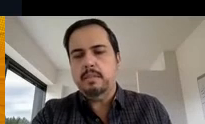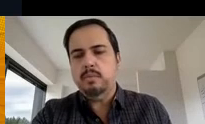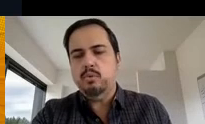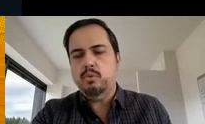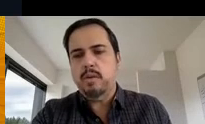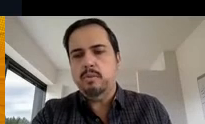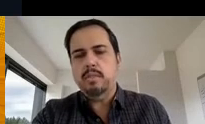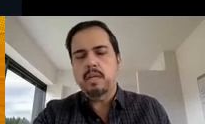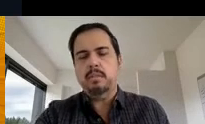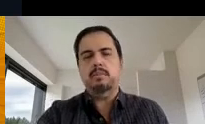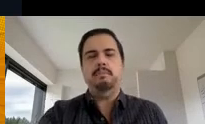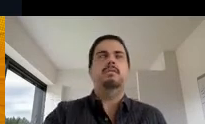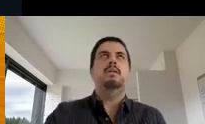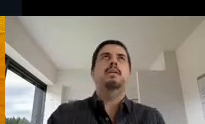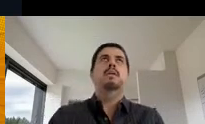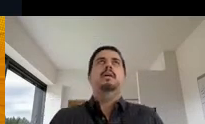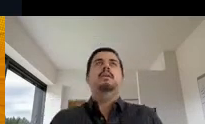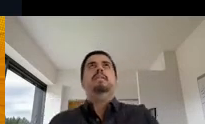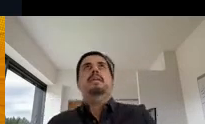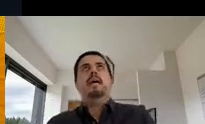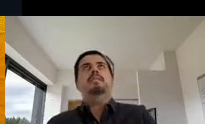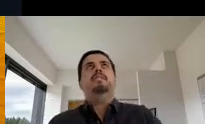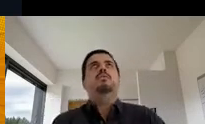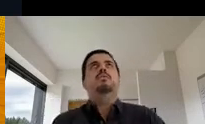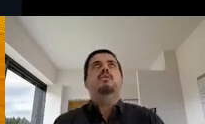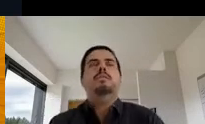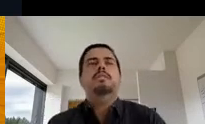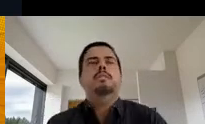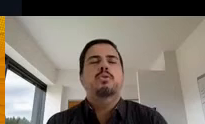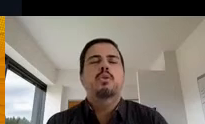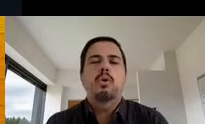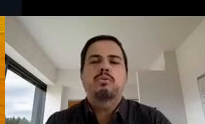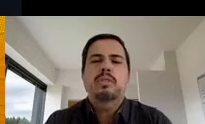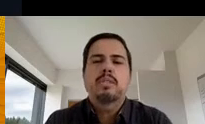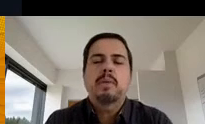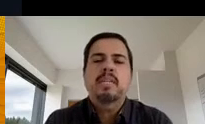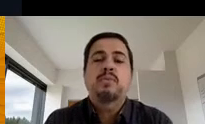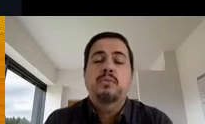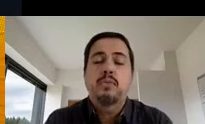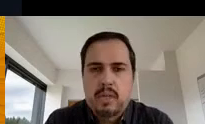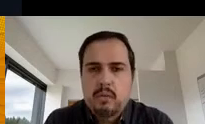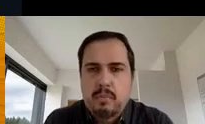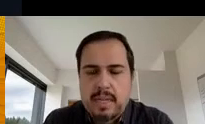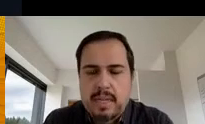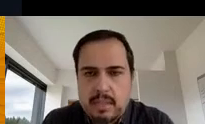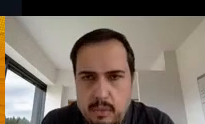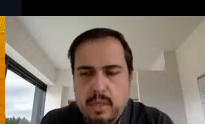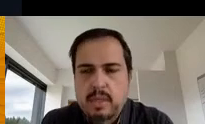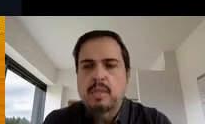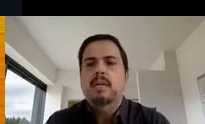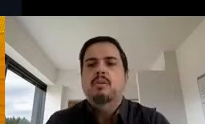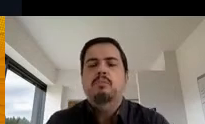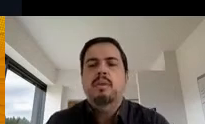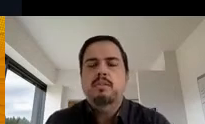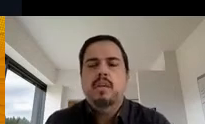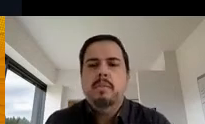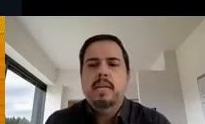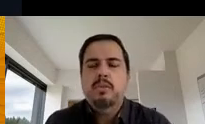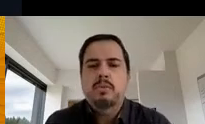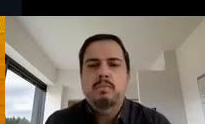metade dos usuários de tecnologia. Perdão. Metade dos donos de smartphone no